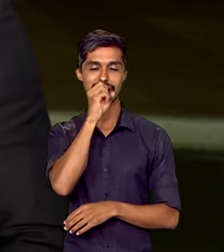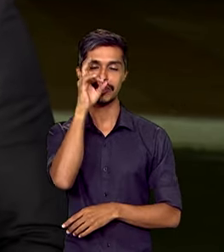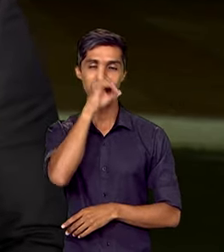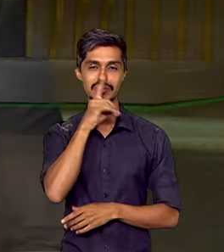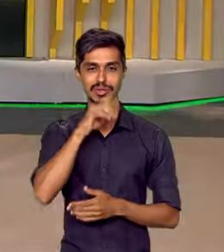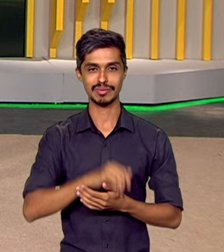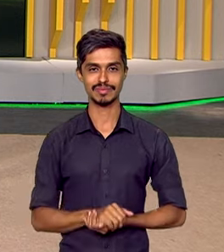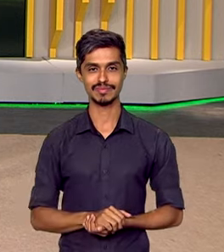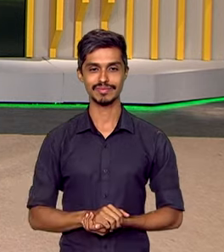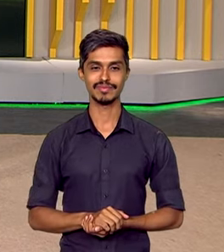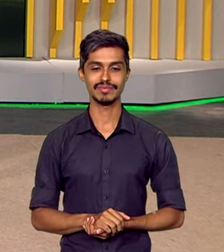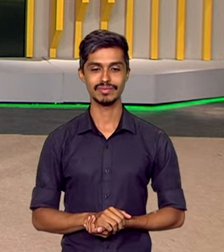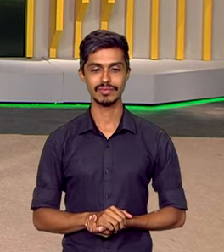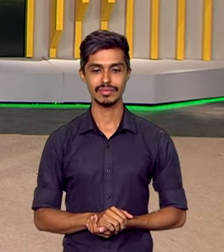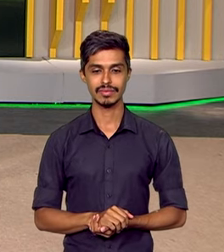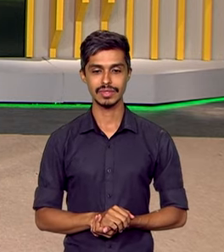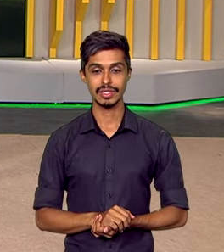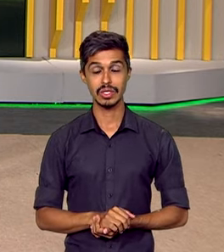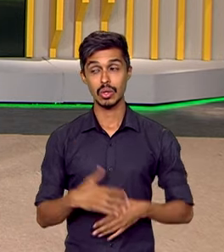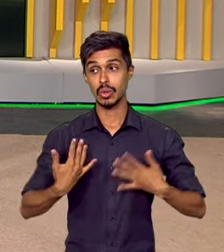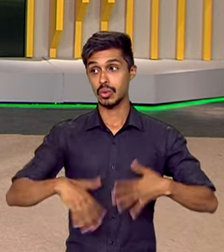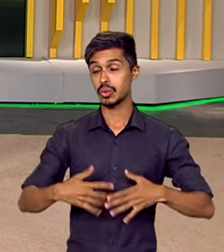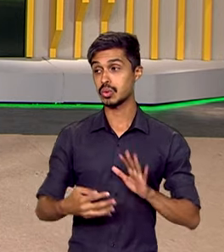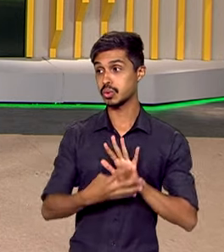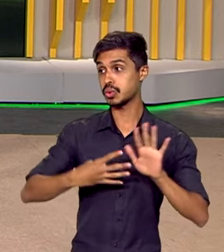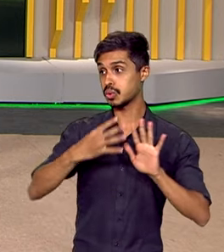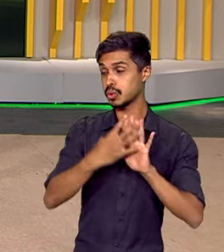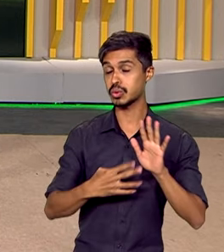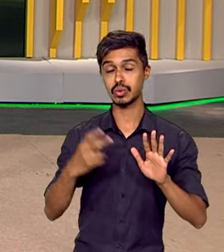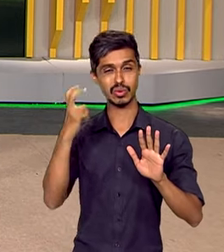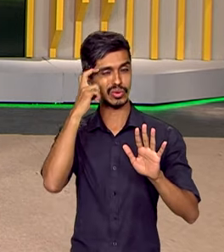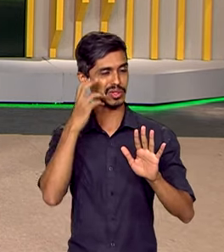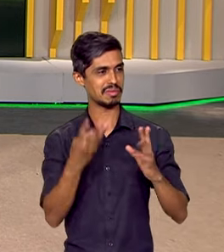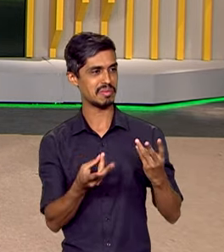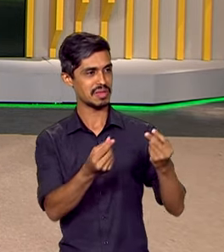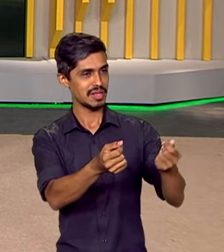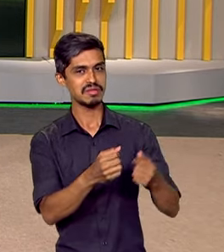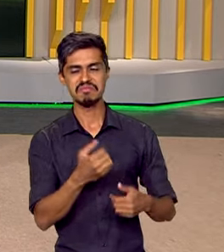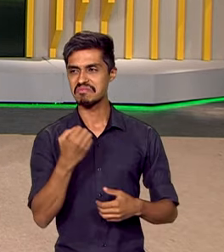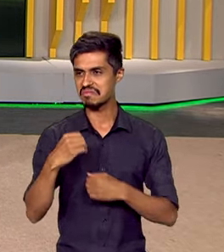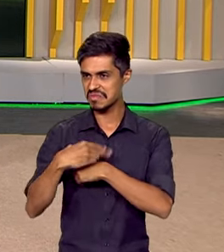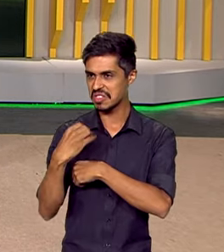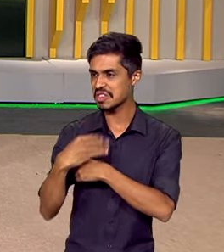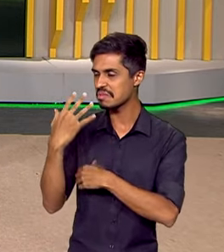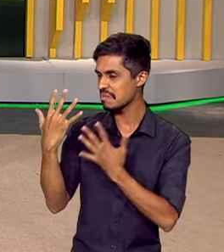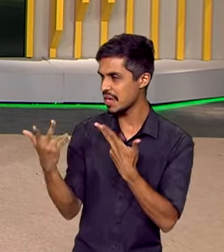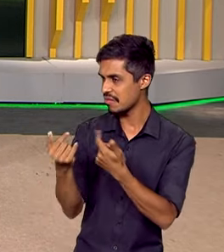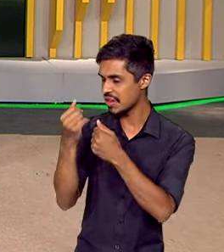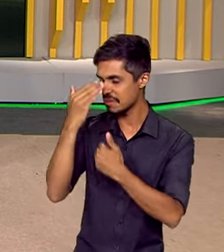volto com vocês uma baita agenda cultural aqui né excelente dica Pablo obrigado bom final de semana